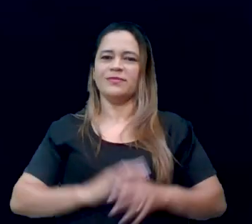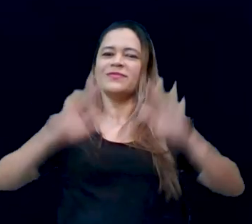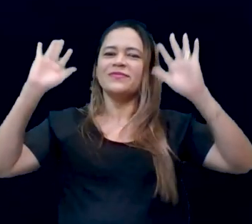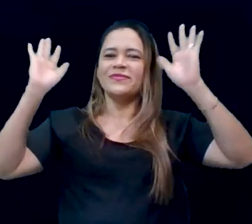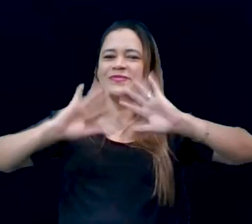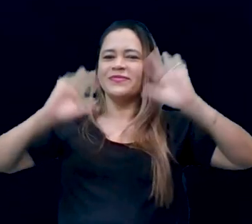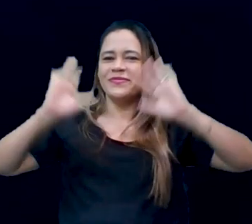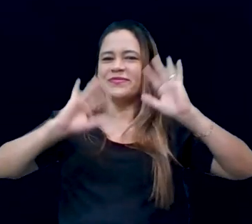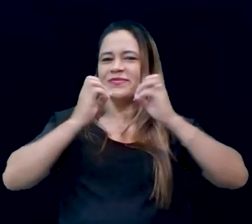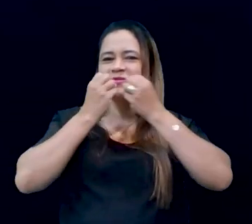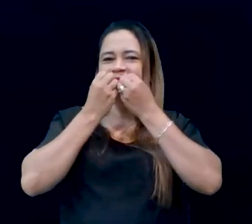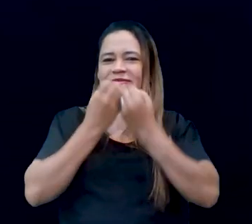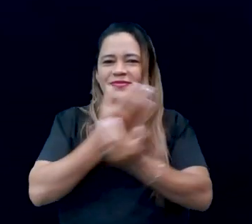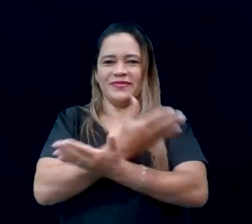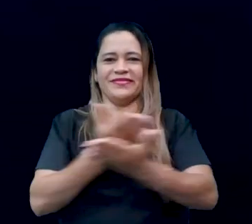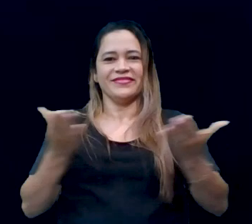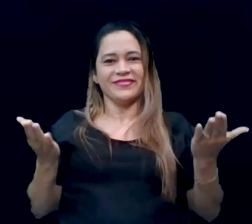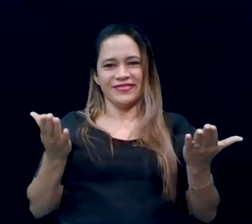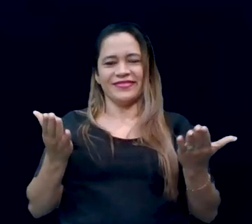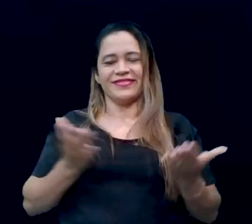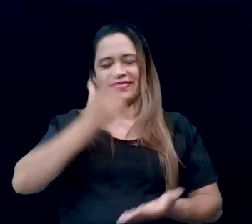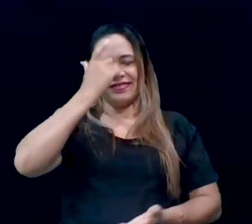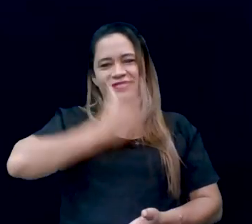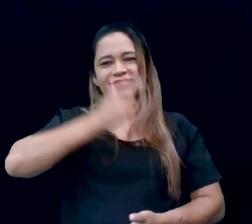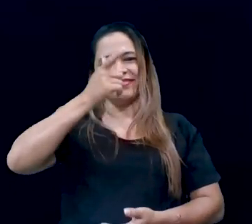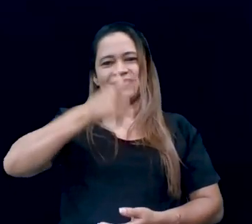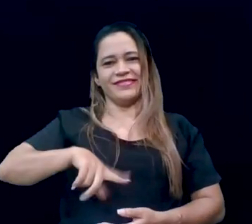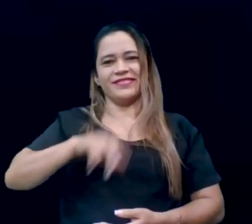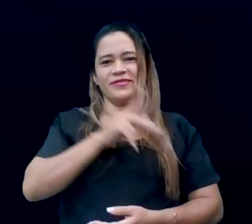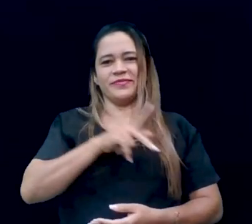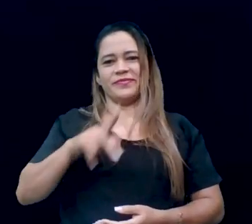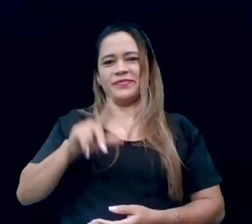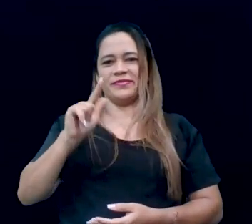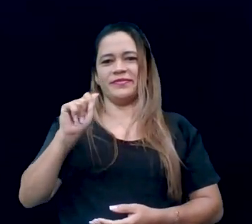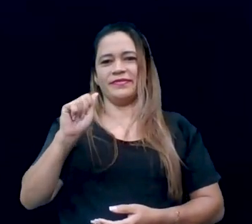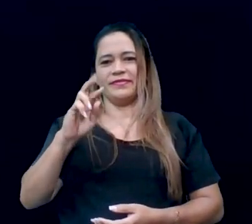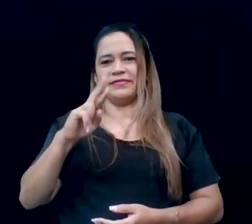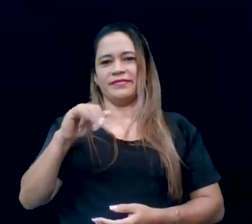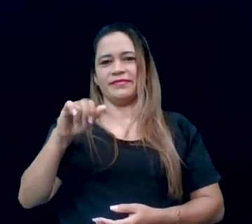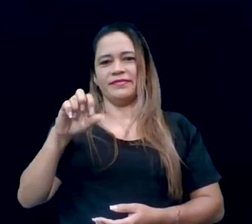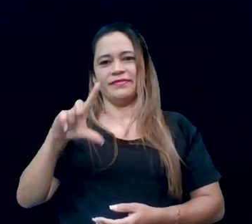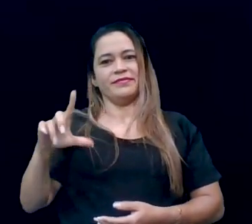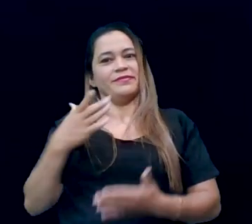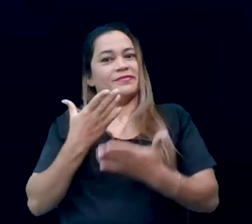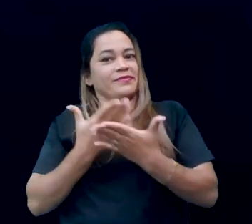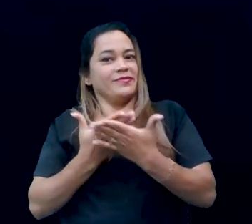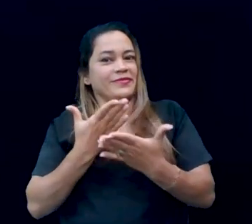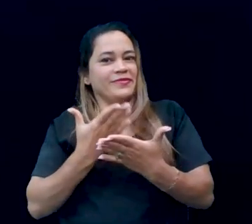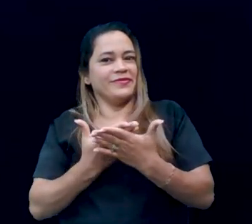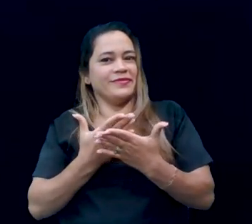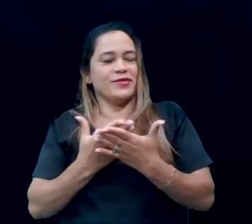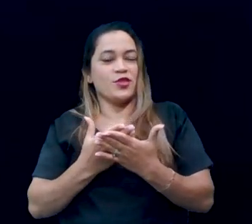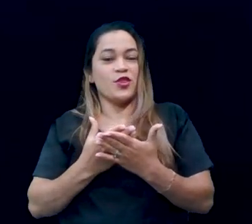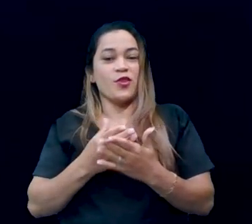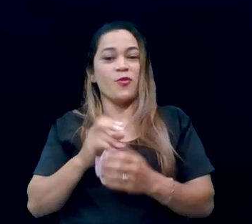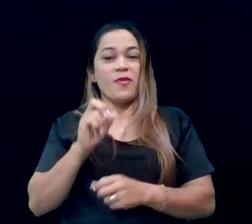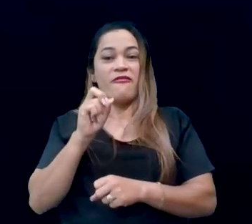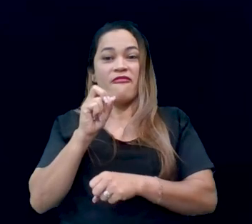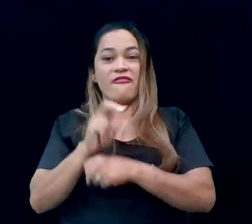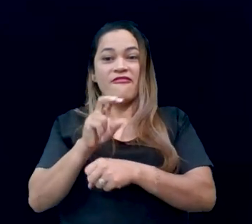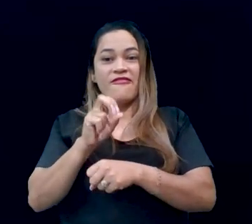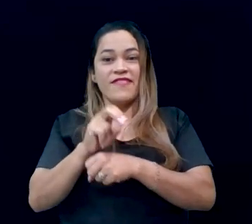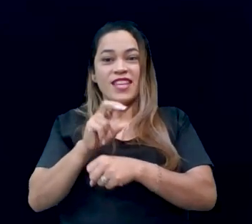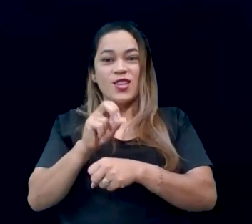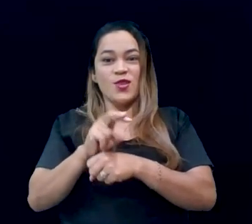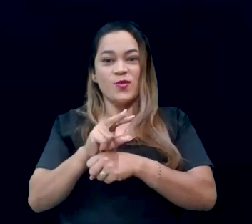Fala pessoal, tudo bem com vocês? Sou eu aqui de novo, o professor Gabriel, para mais uma aulinha sobre vírus. Hoje a gente